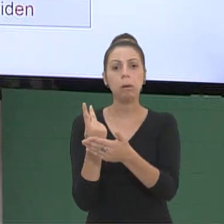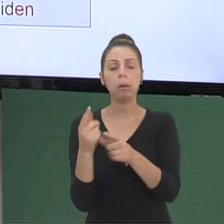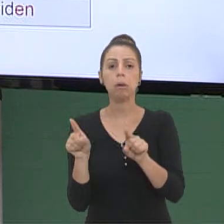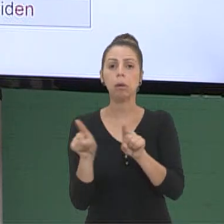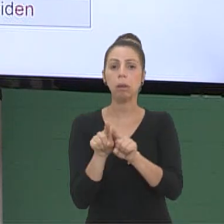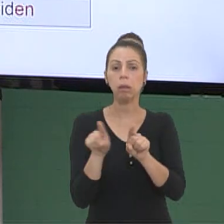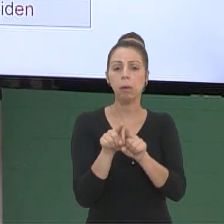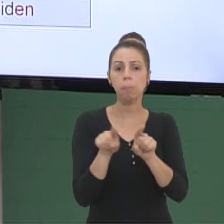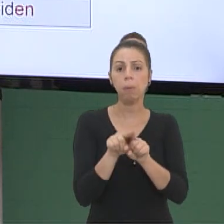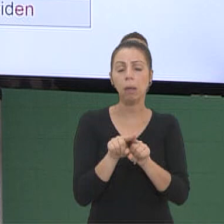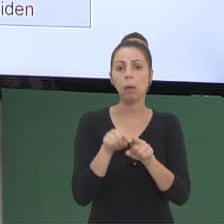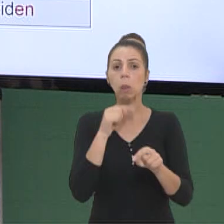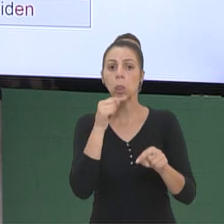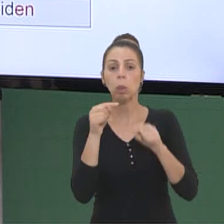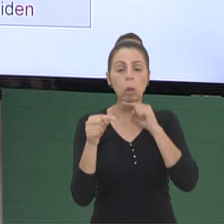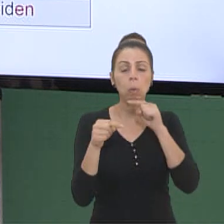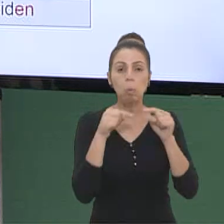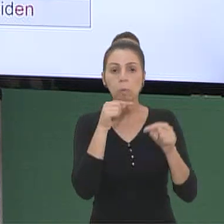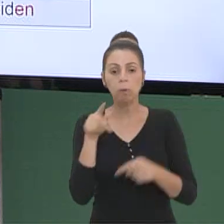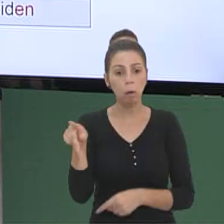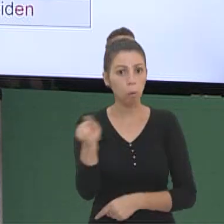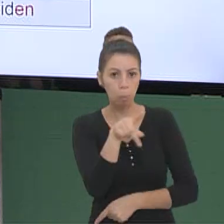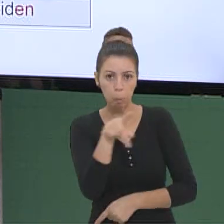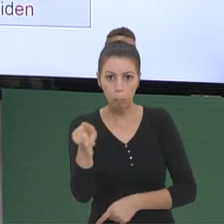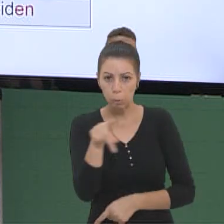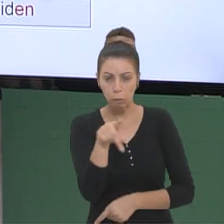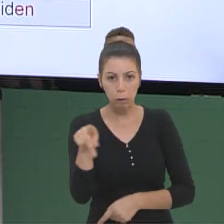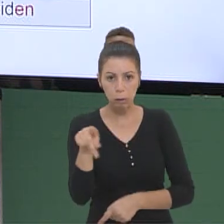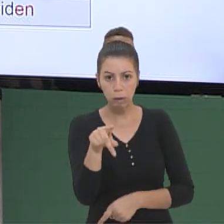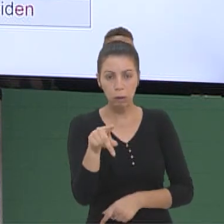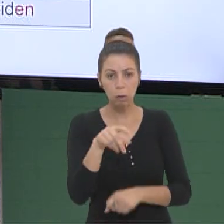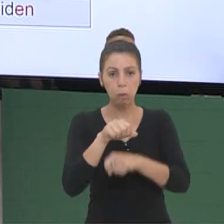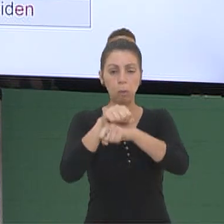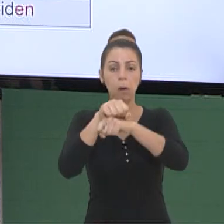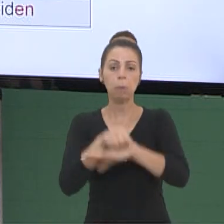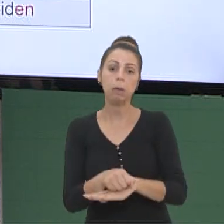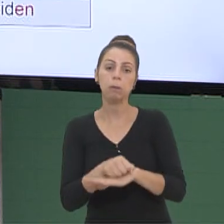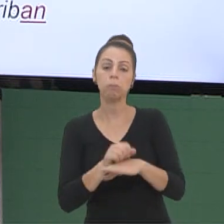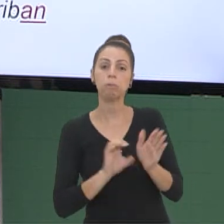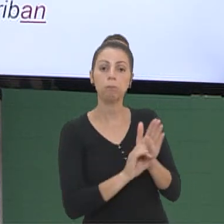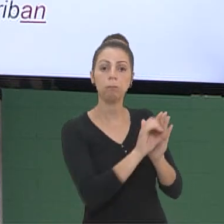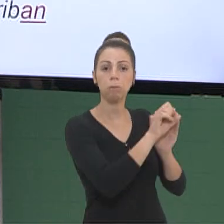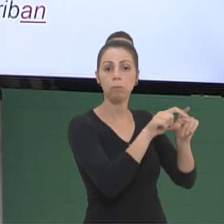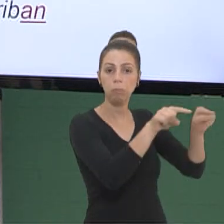o seu professor pelo aplicativo Google Classroom, ok?